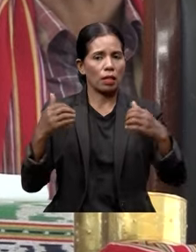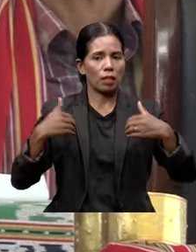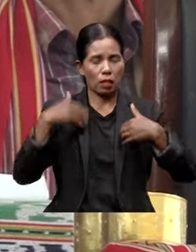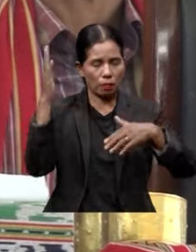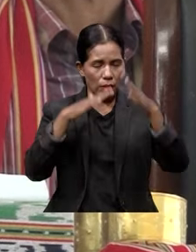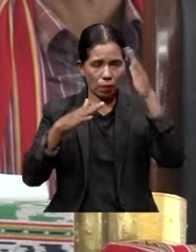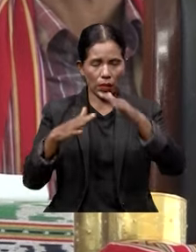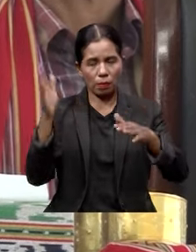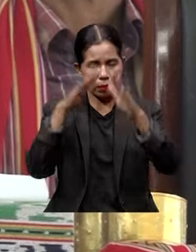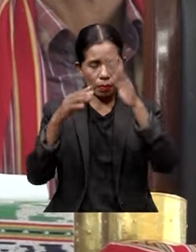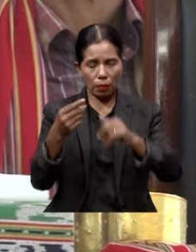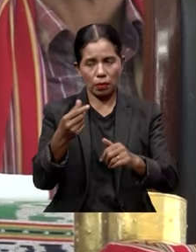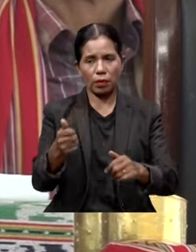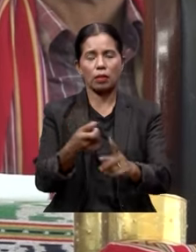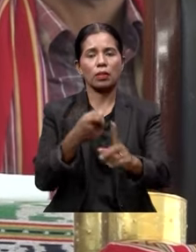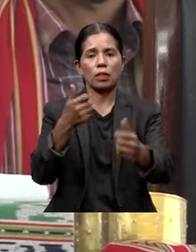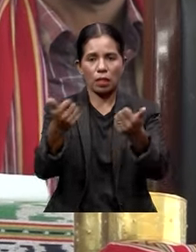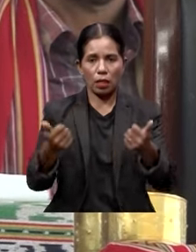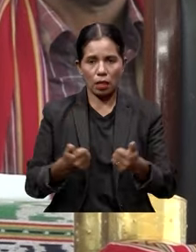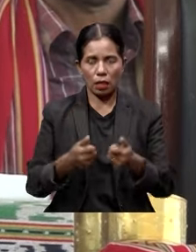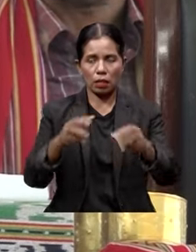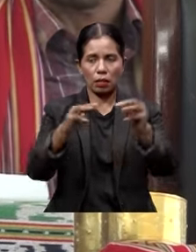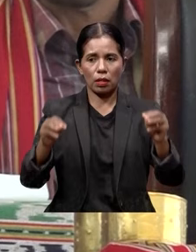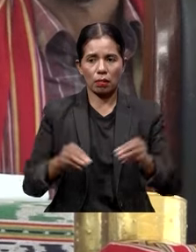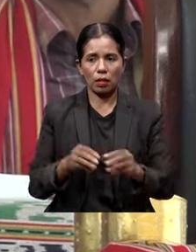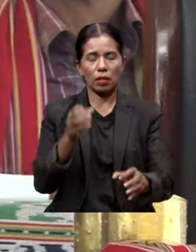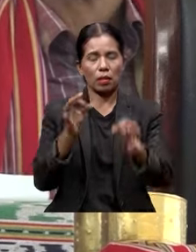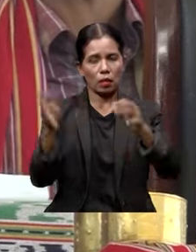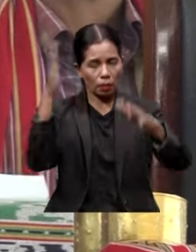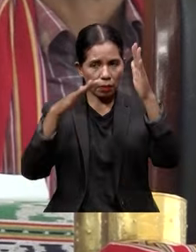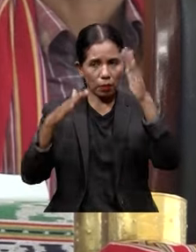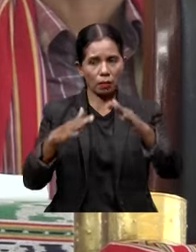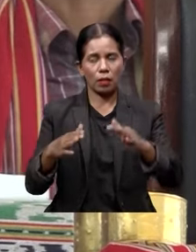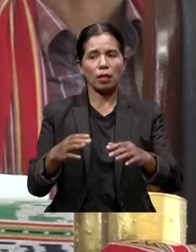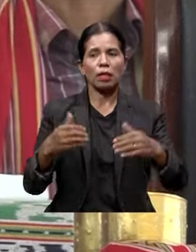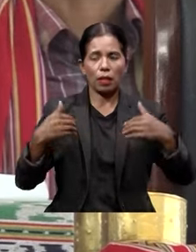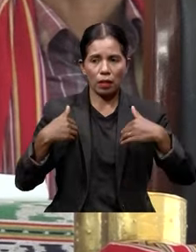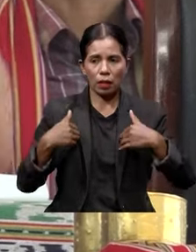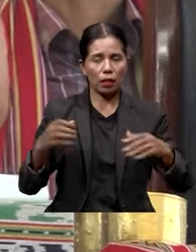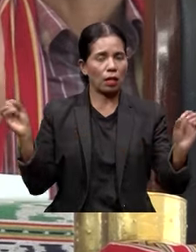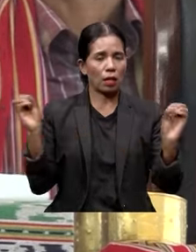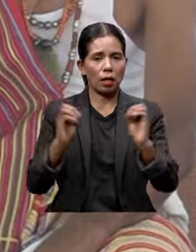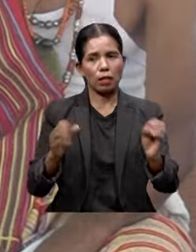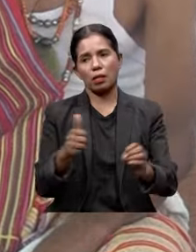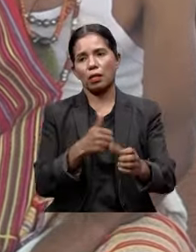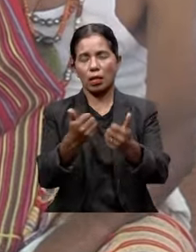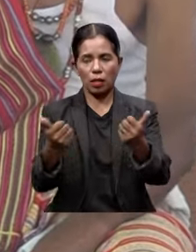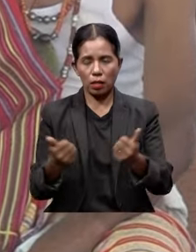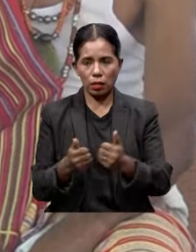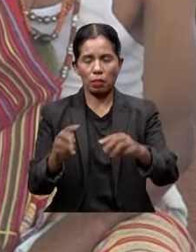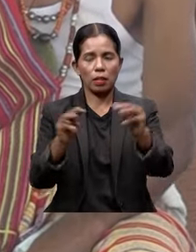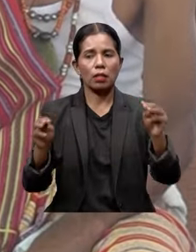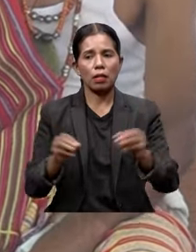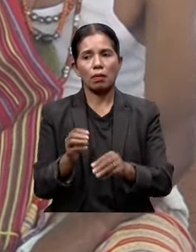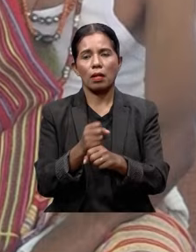nenhum ainda mais arte marcial. E quando o problema acontece da Roma, la osbe arte marcial macalo,